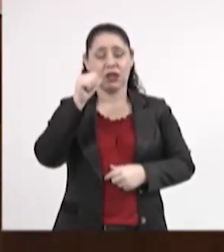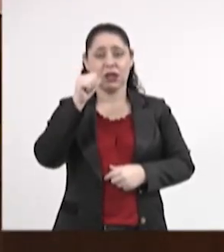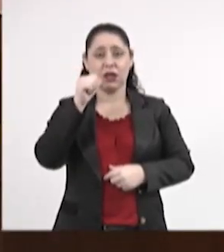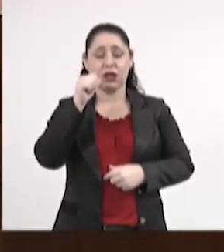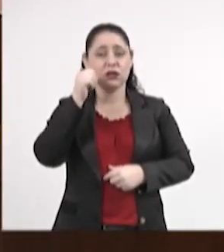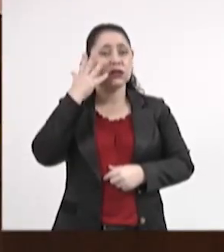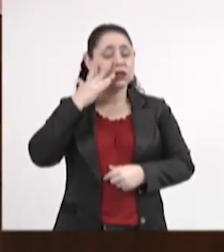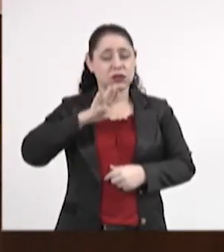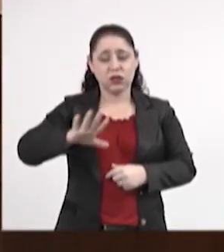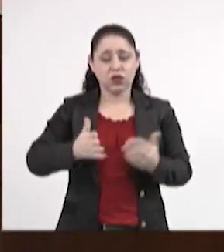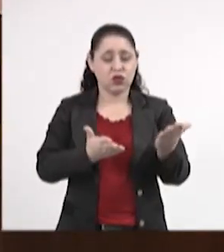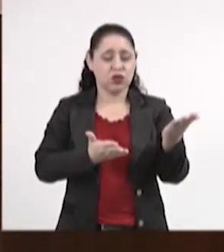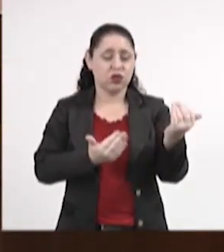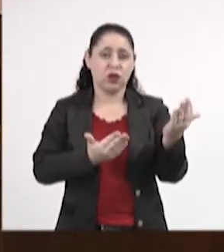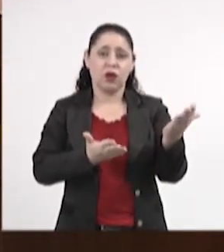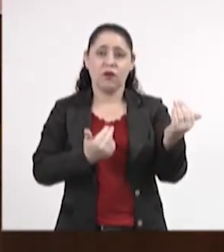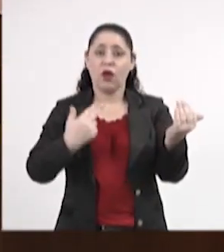meninas,